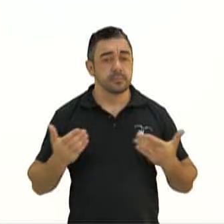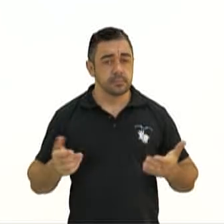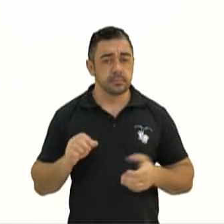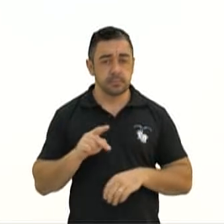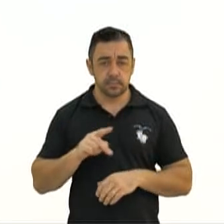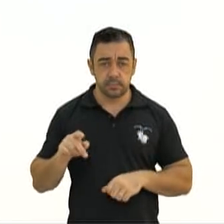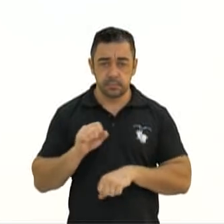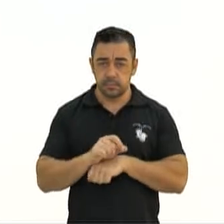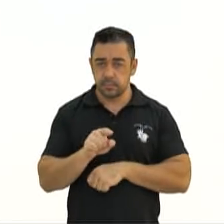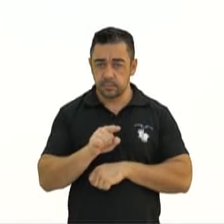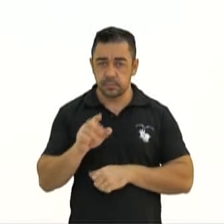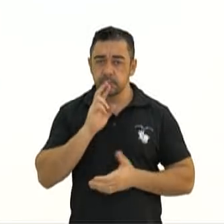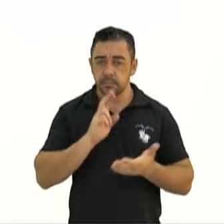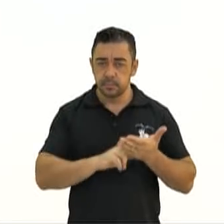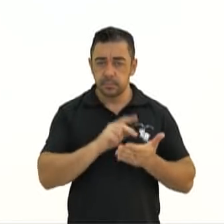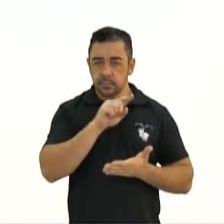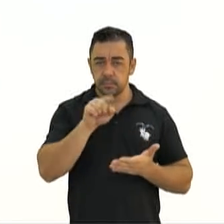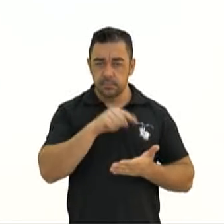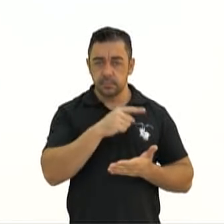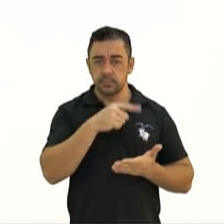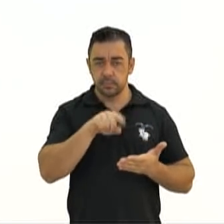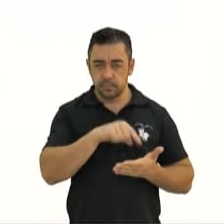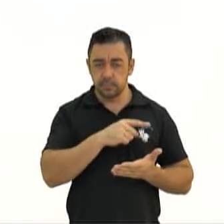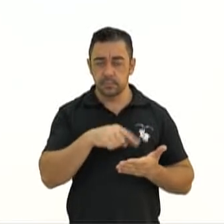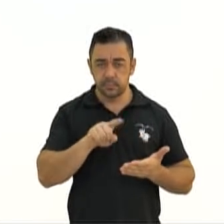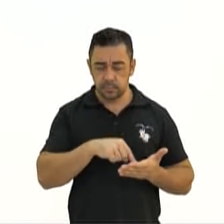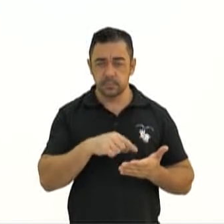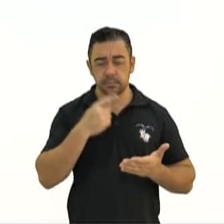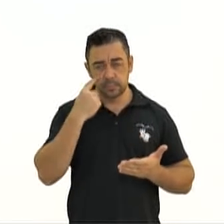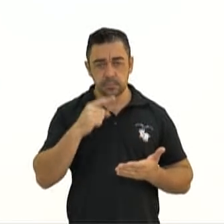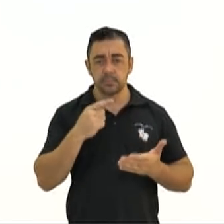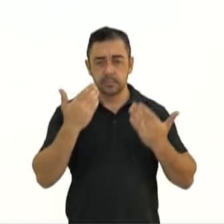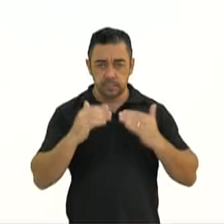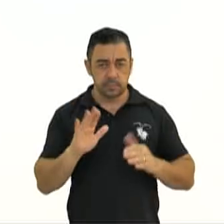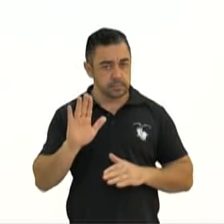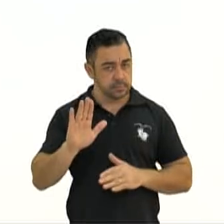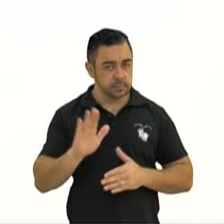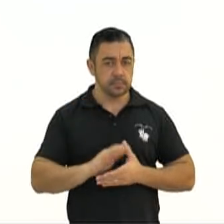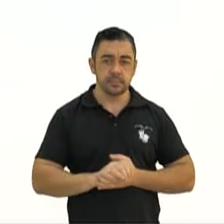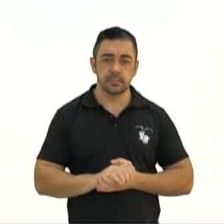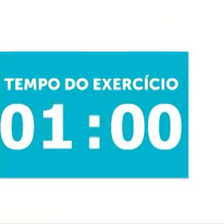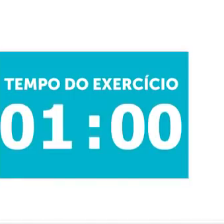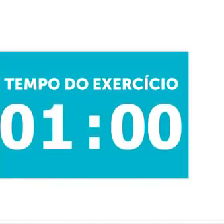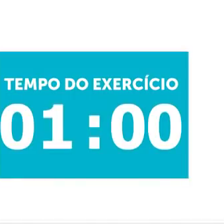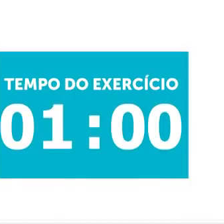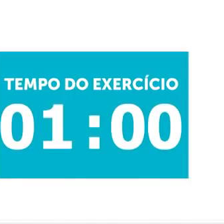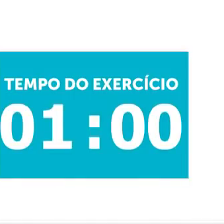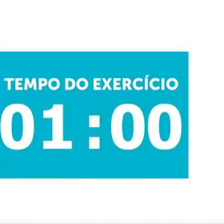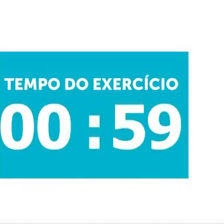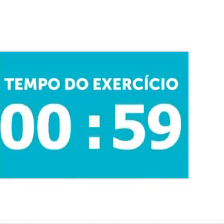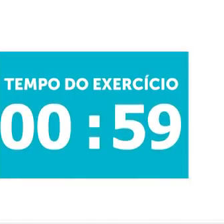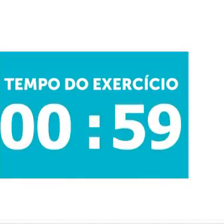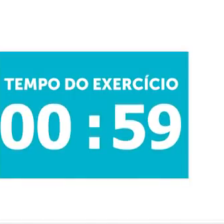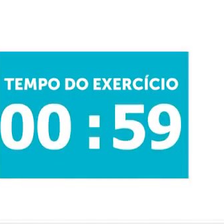professora vai dar um tempinho para você verificar e para você analisar e a gente já volta.